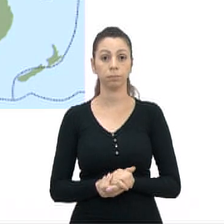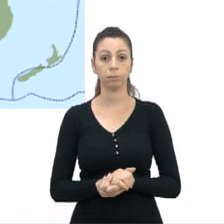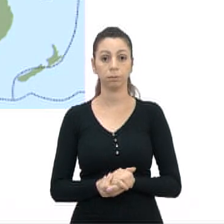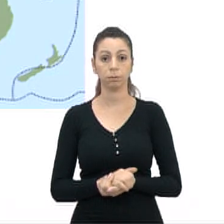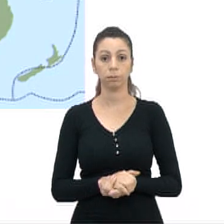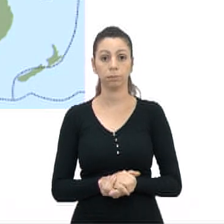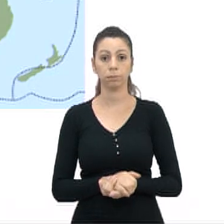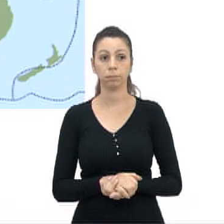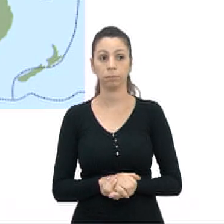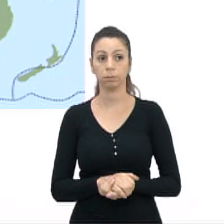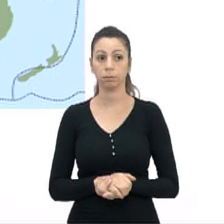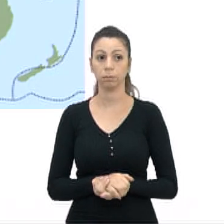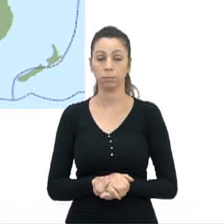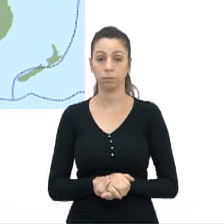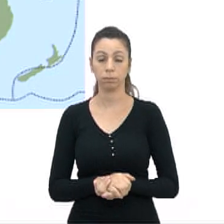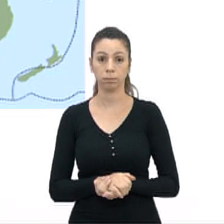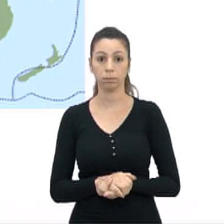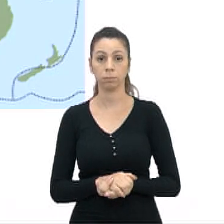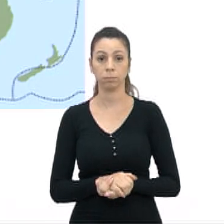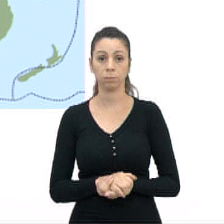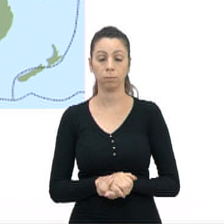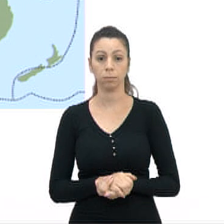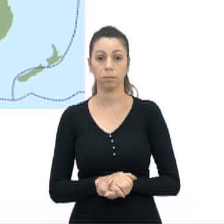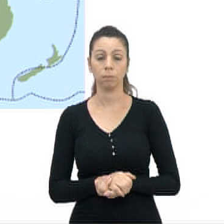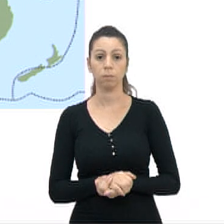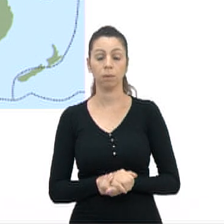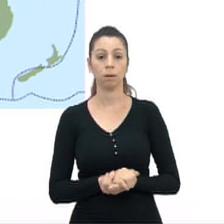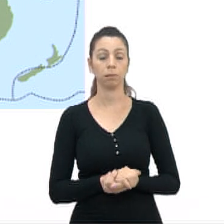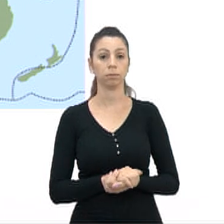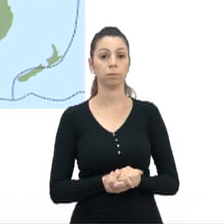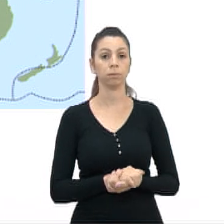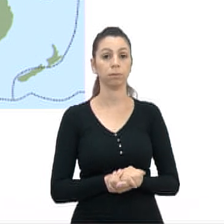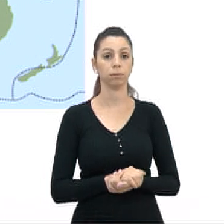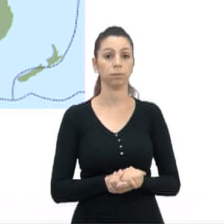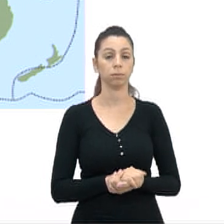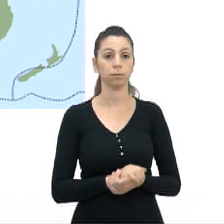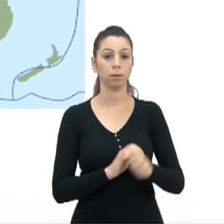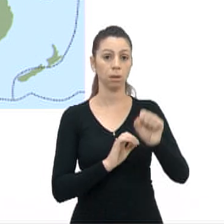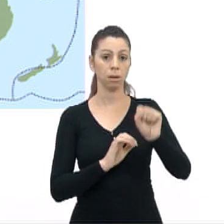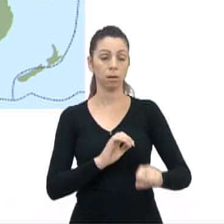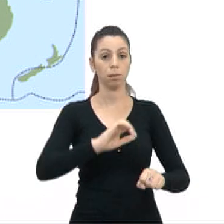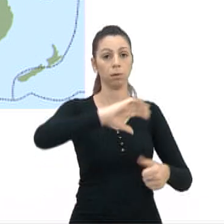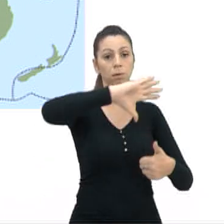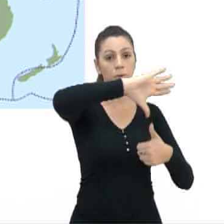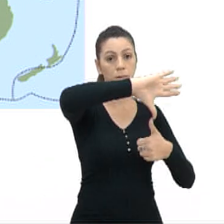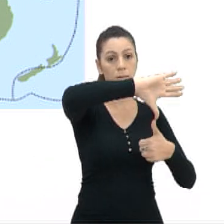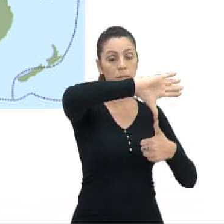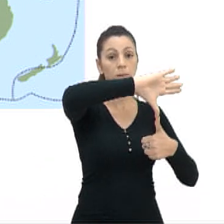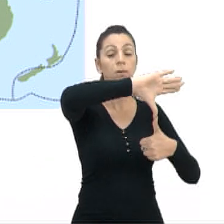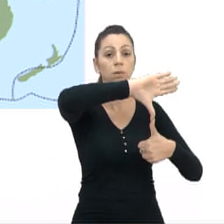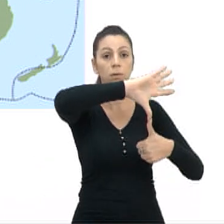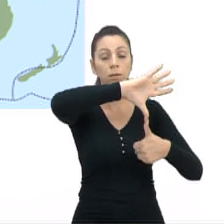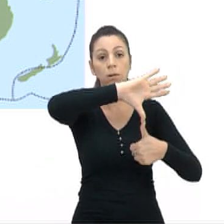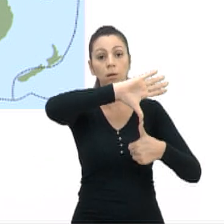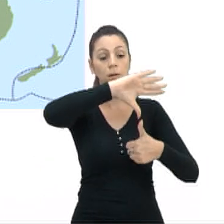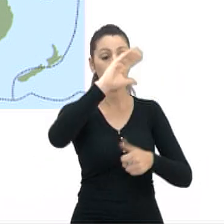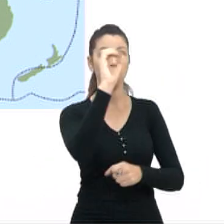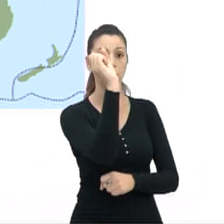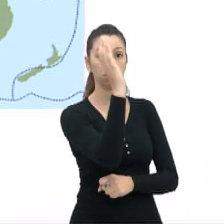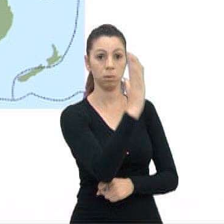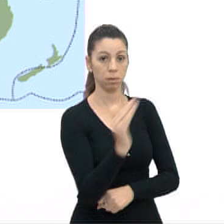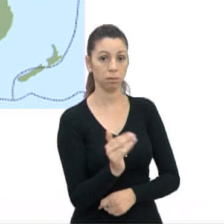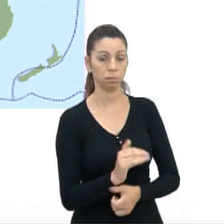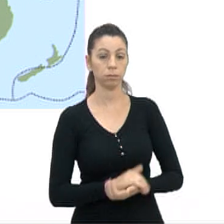aqui, então, a placa sul-americana, onde está a América do Sul e, inclusive, o nosso Brasil.